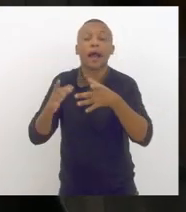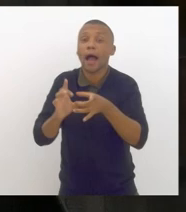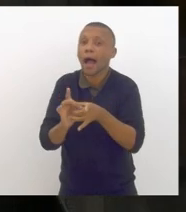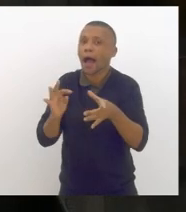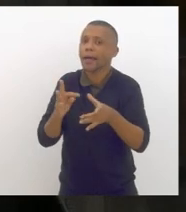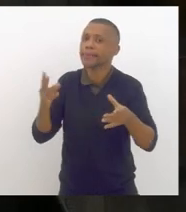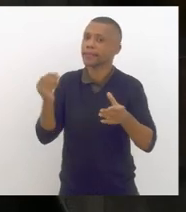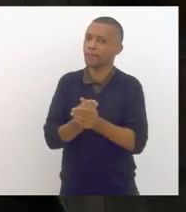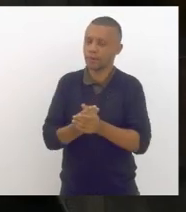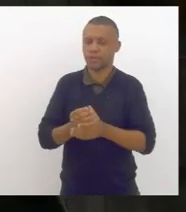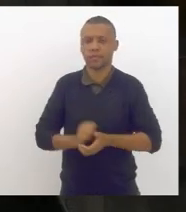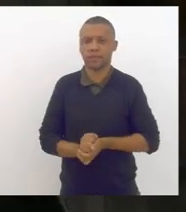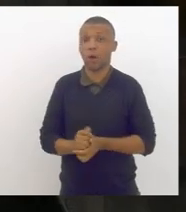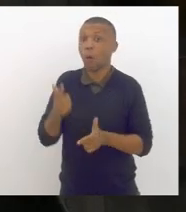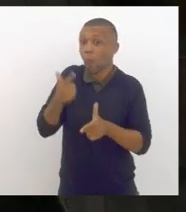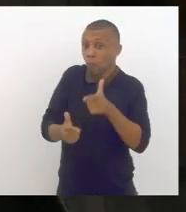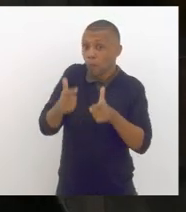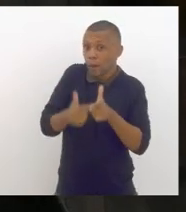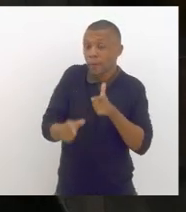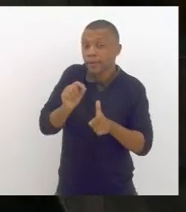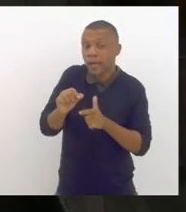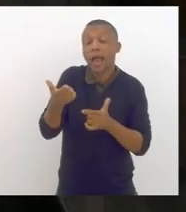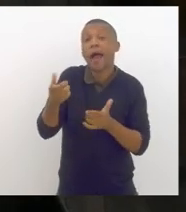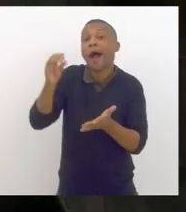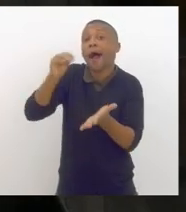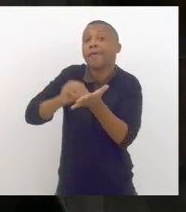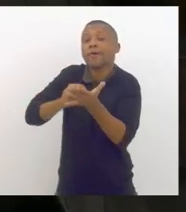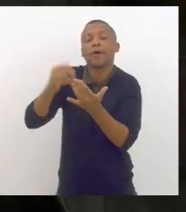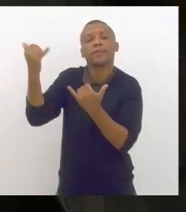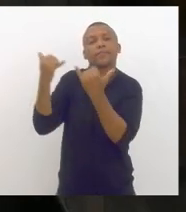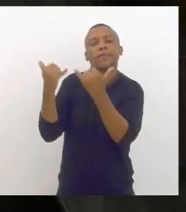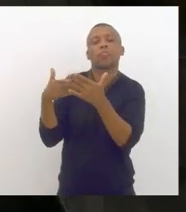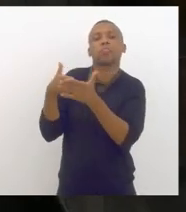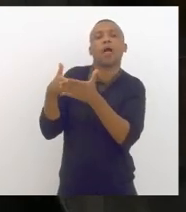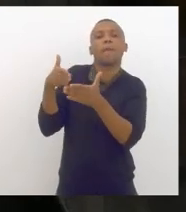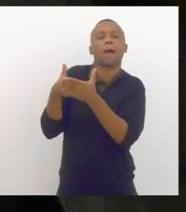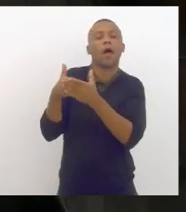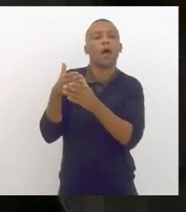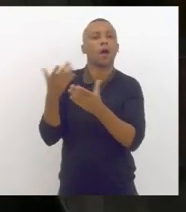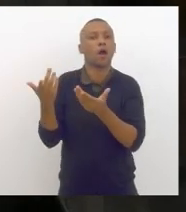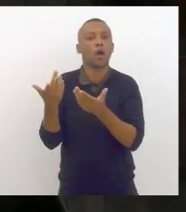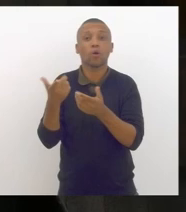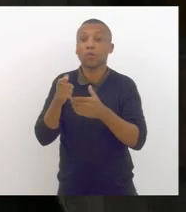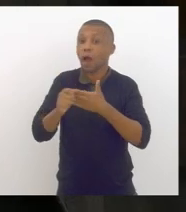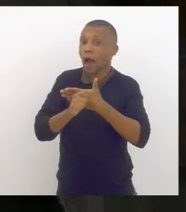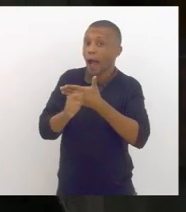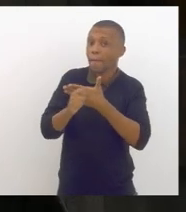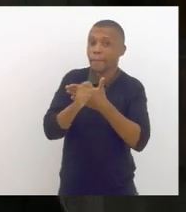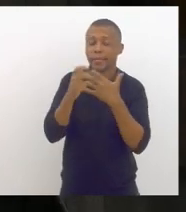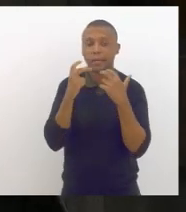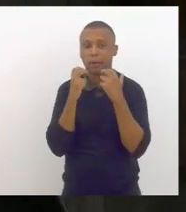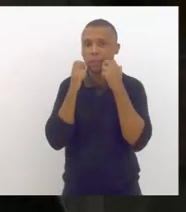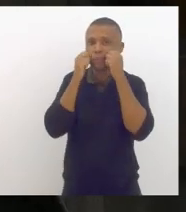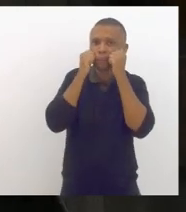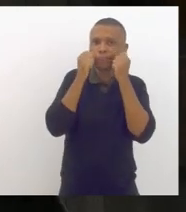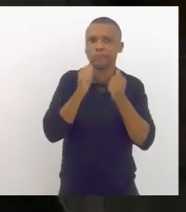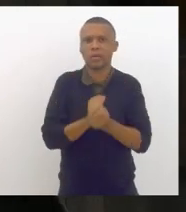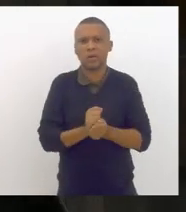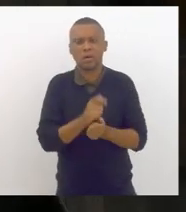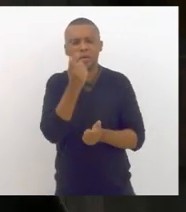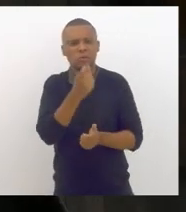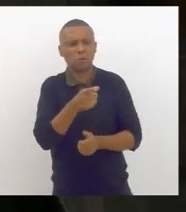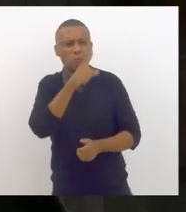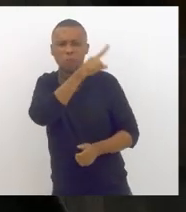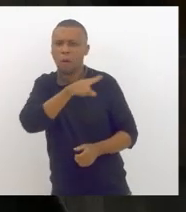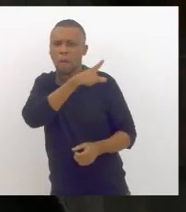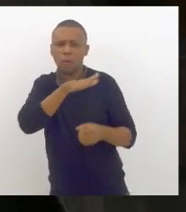para Democracia é quando a informação não circula quando os veículos de imprensa são constrangidos quando são fechados quando são